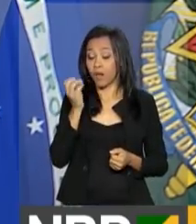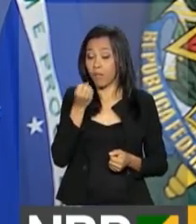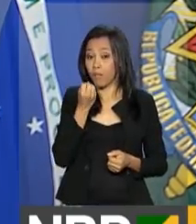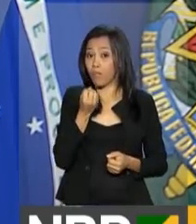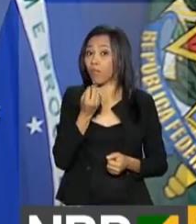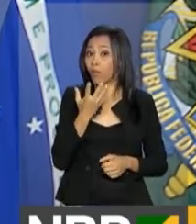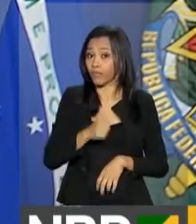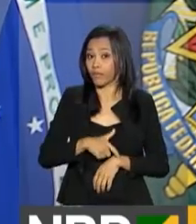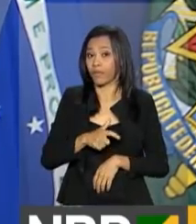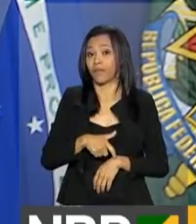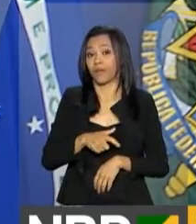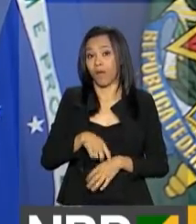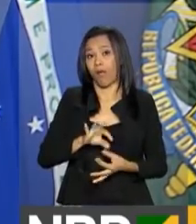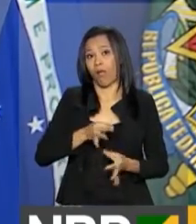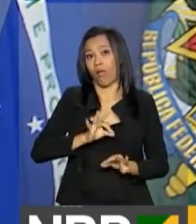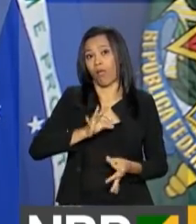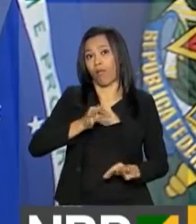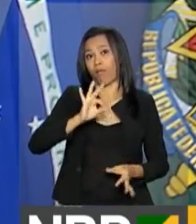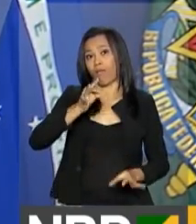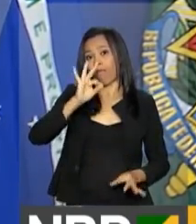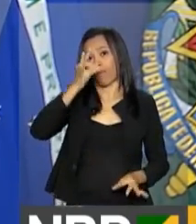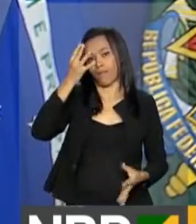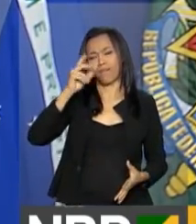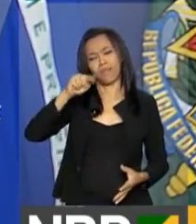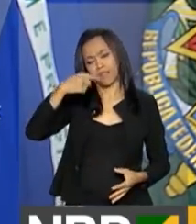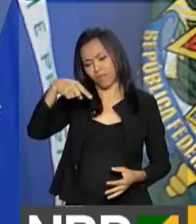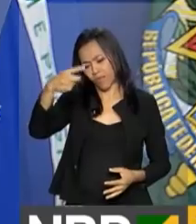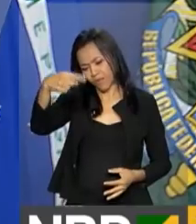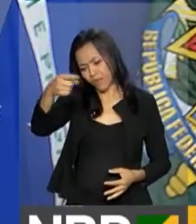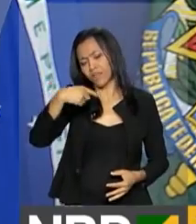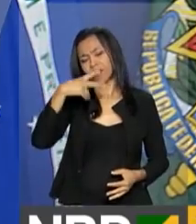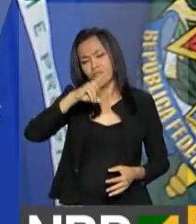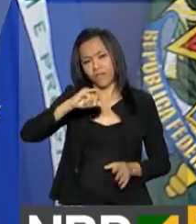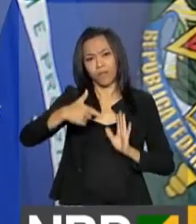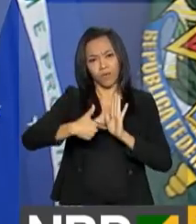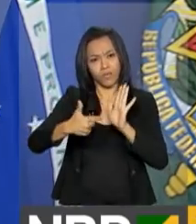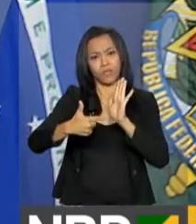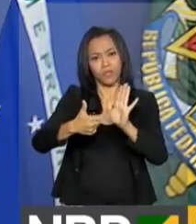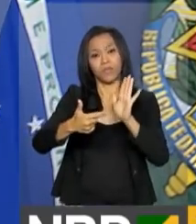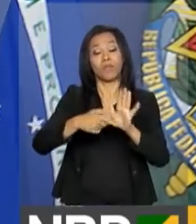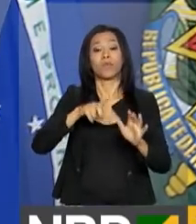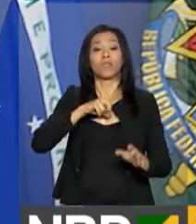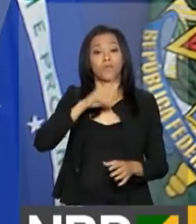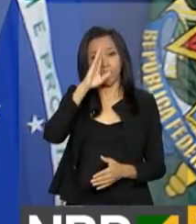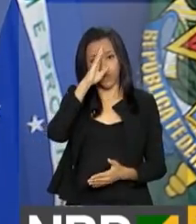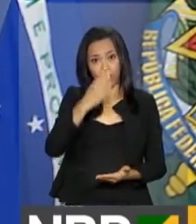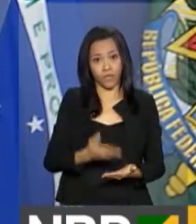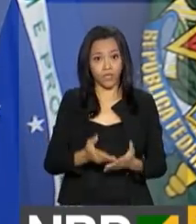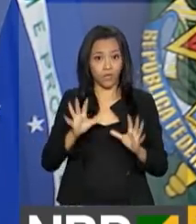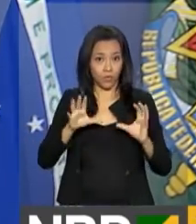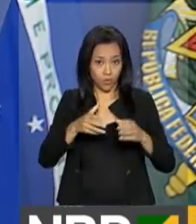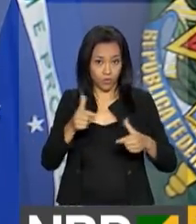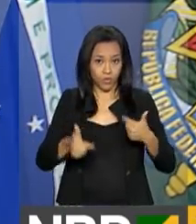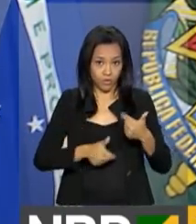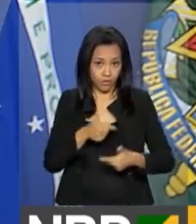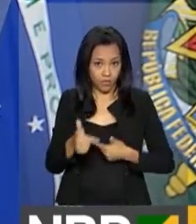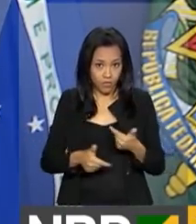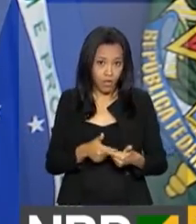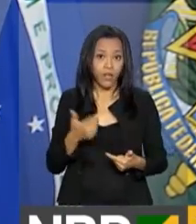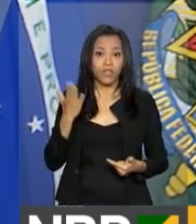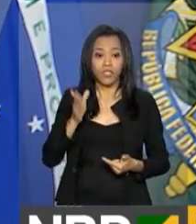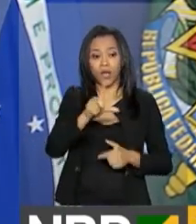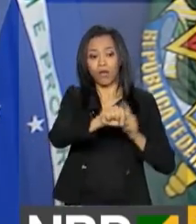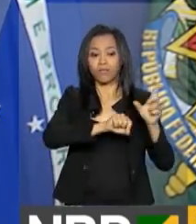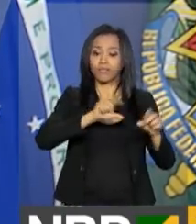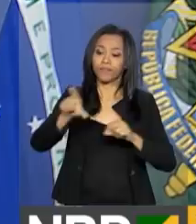tempo discursando mas estas coisas vêm à luz e vem à luz porque nós temos confiança na equipe que nós constituímos